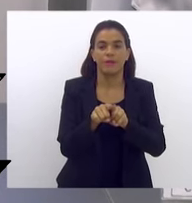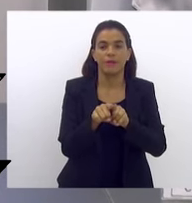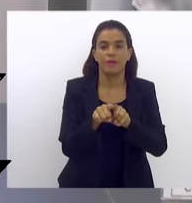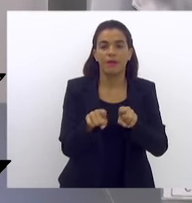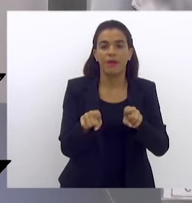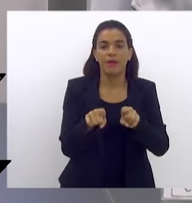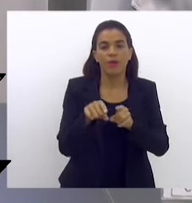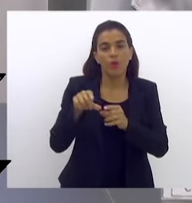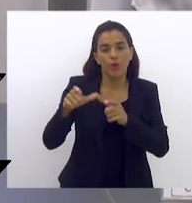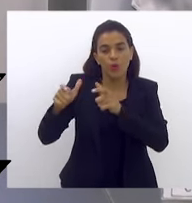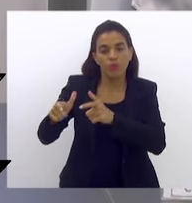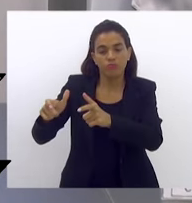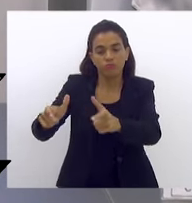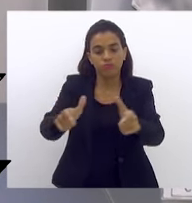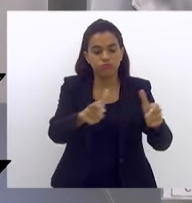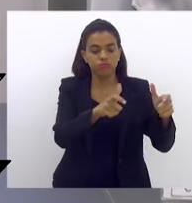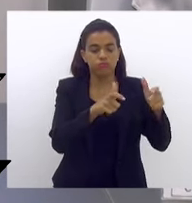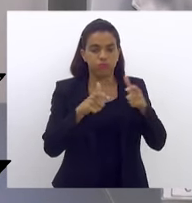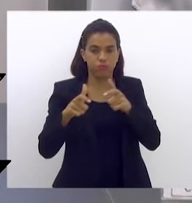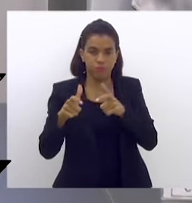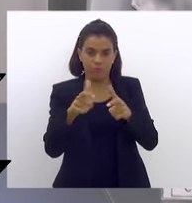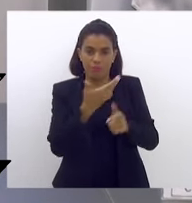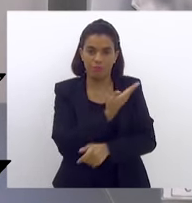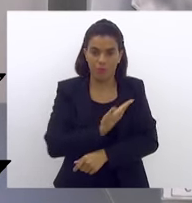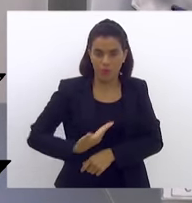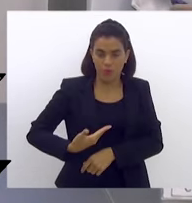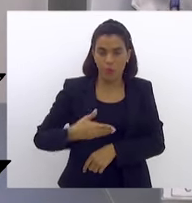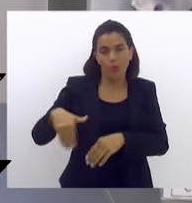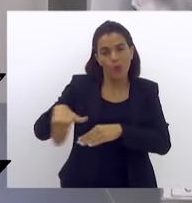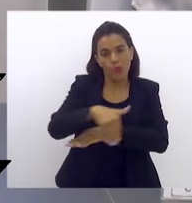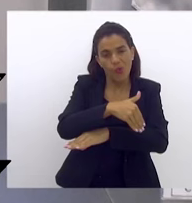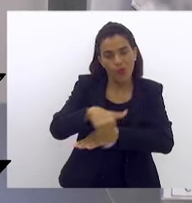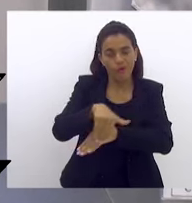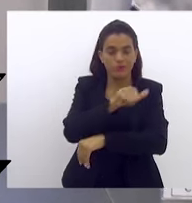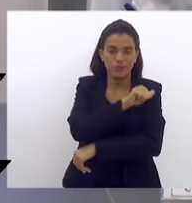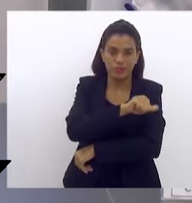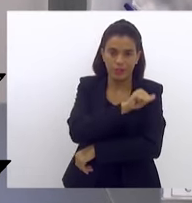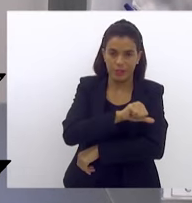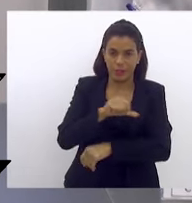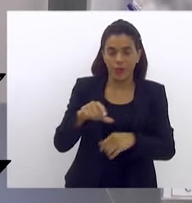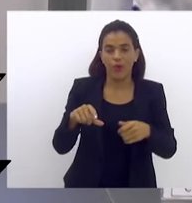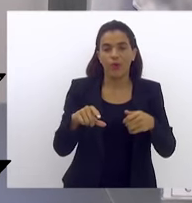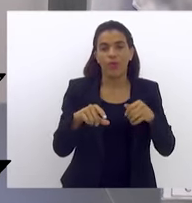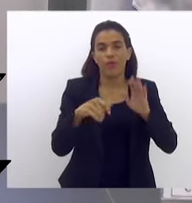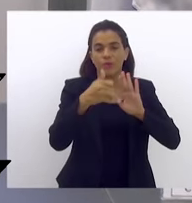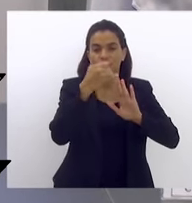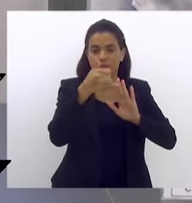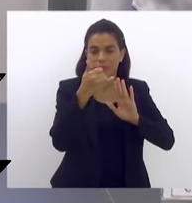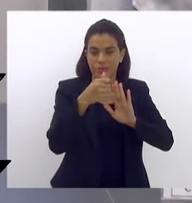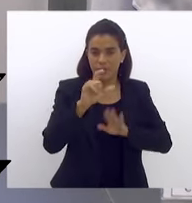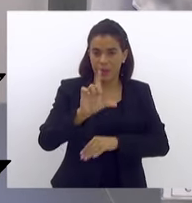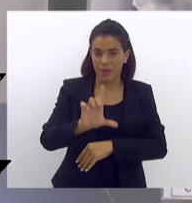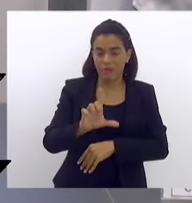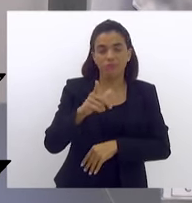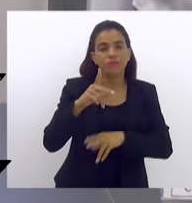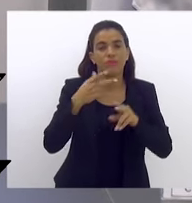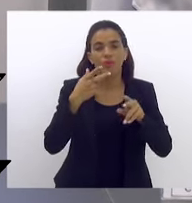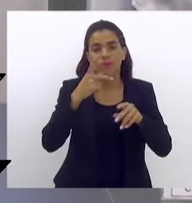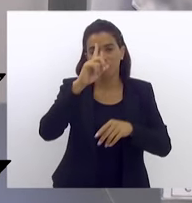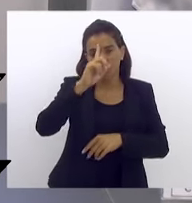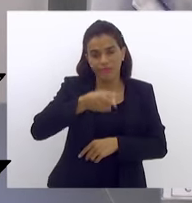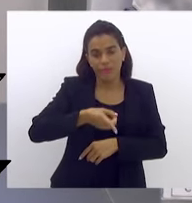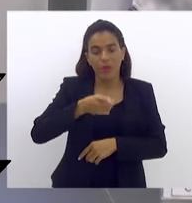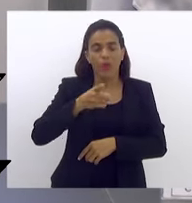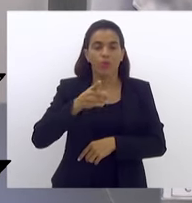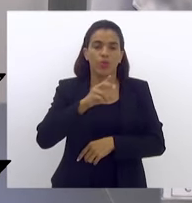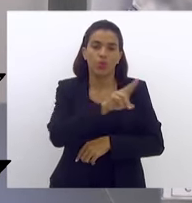elados públicos no estado do Rio de Janeiro incluindo no seu artigo primeiro o inciso L denominando como Dr José